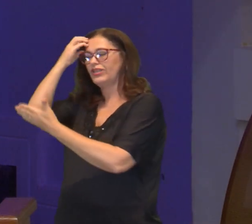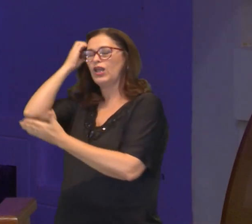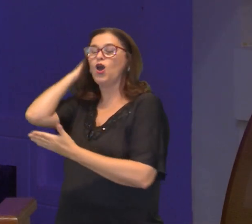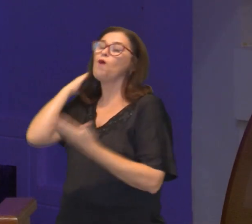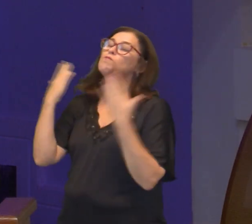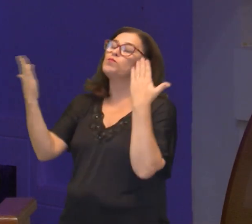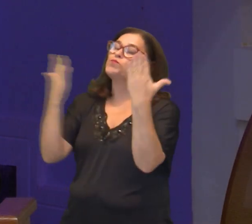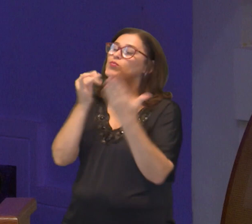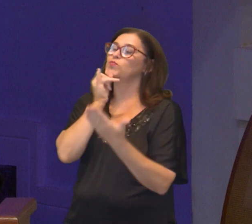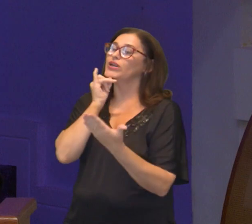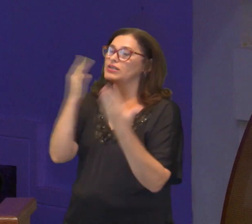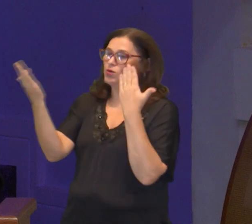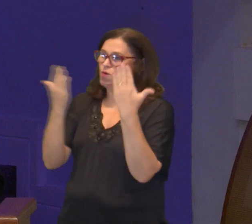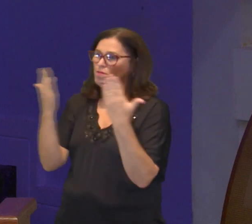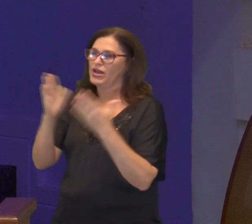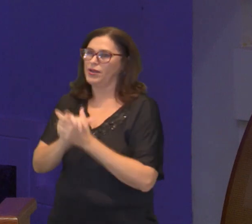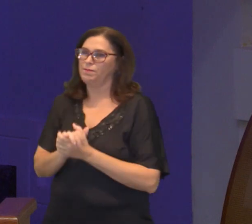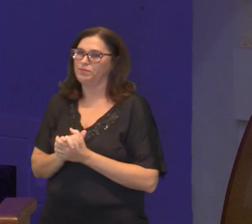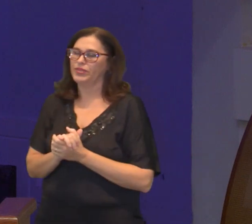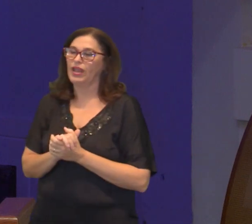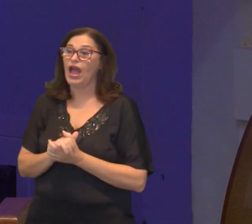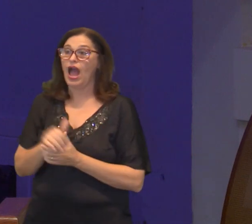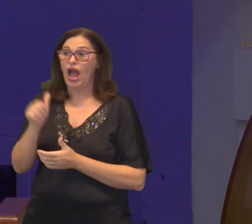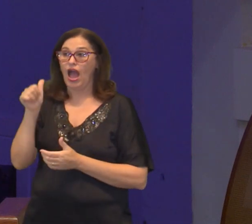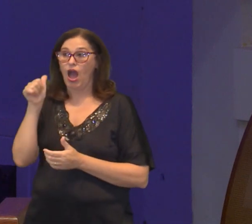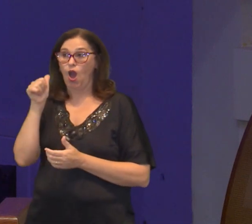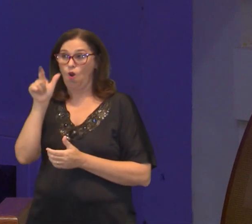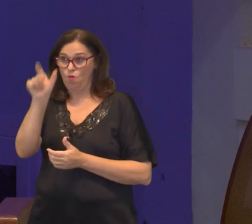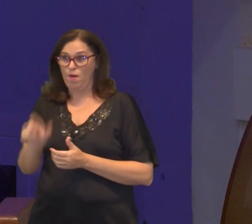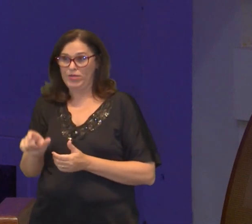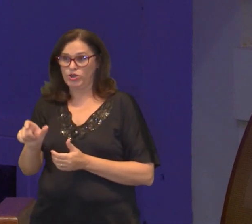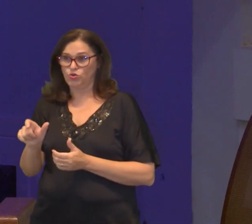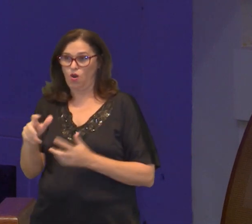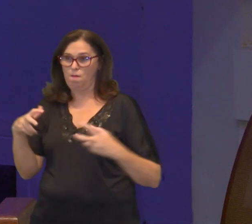vai para o hospital, para a